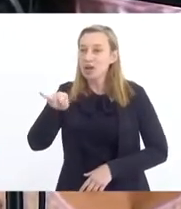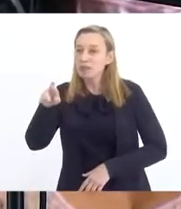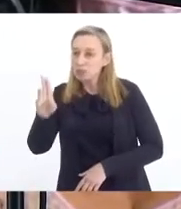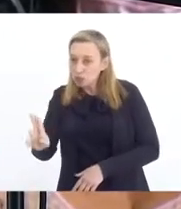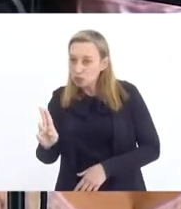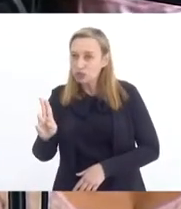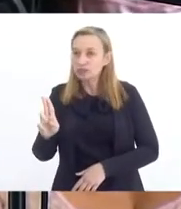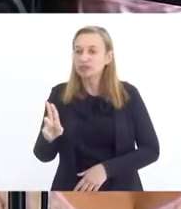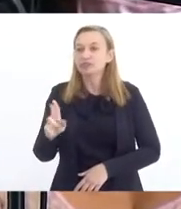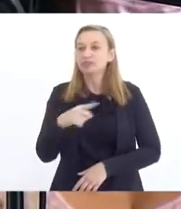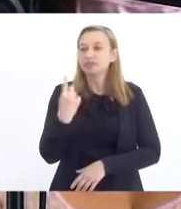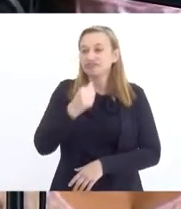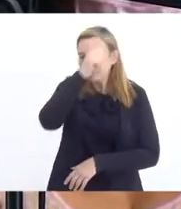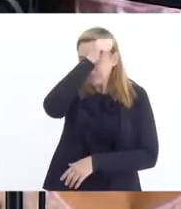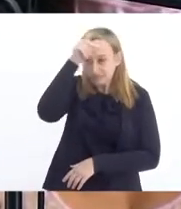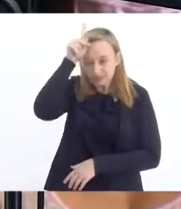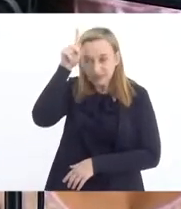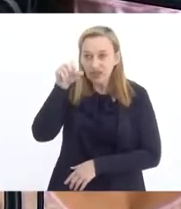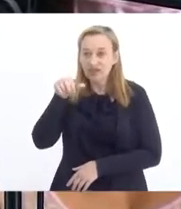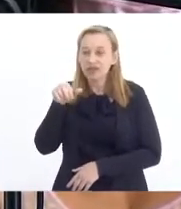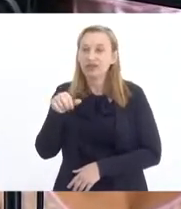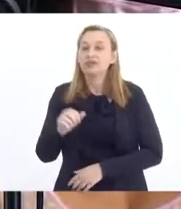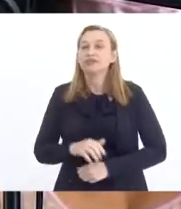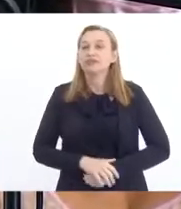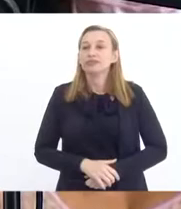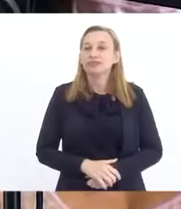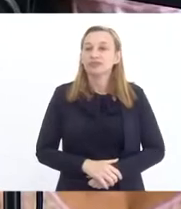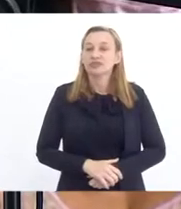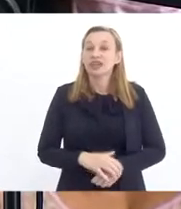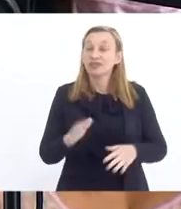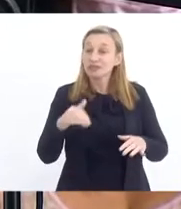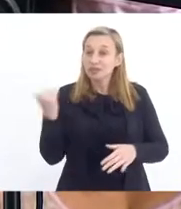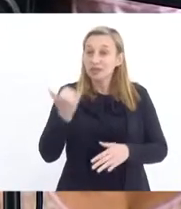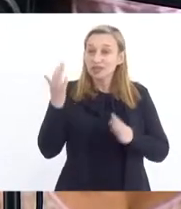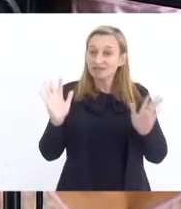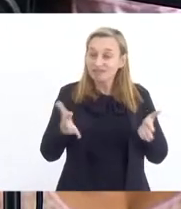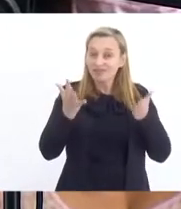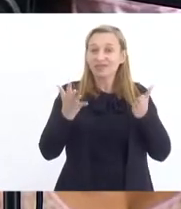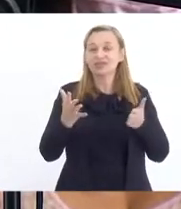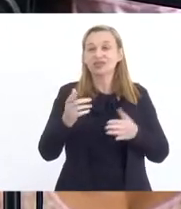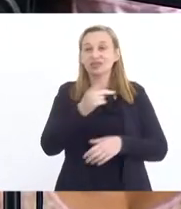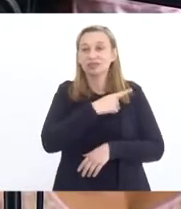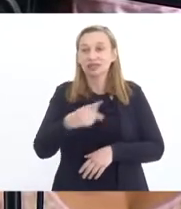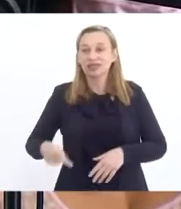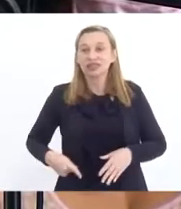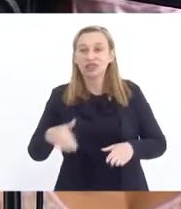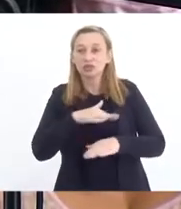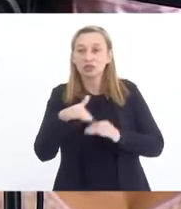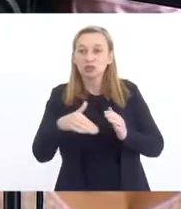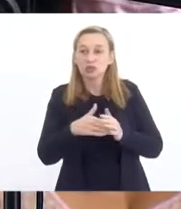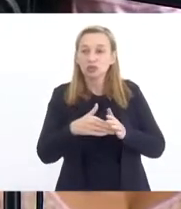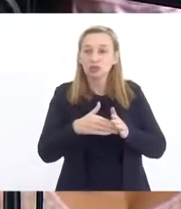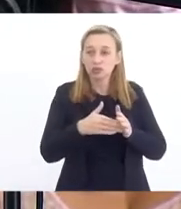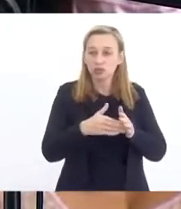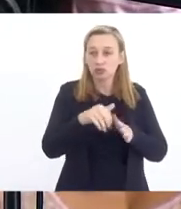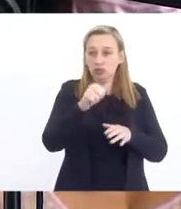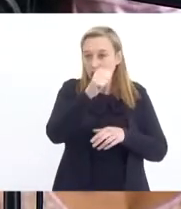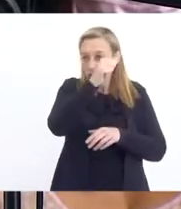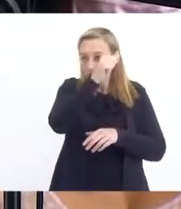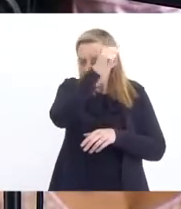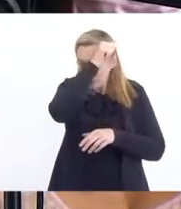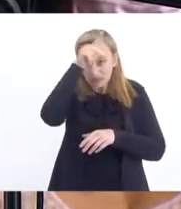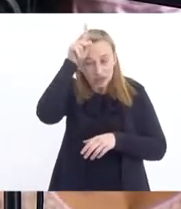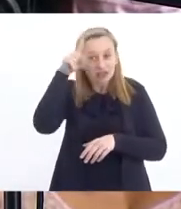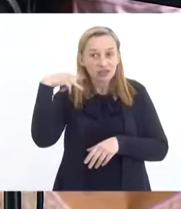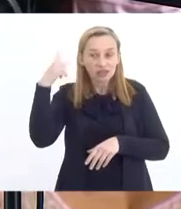prefeito Valmir Lessa. É muito importante essa iniciativa do presidente de estar trazendo aqui todos os prefeitos e vereadores para